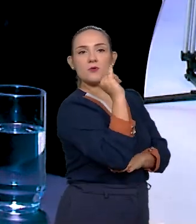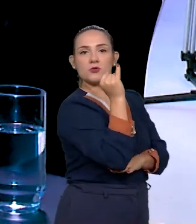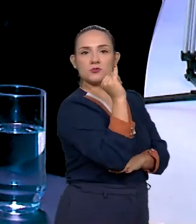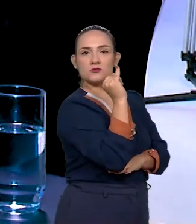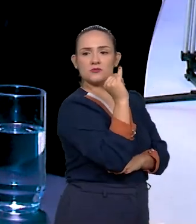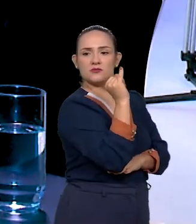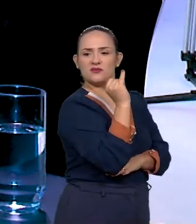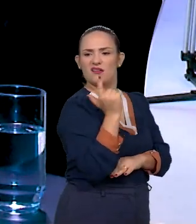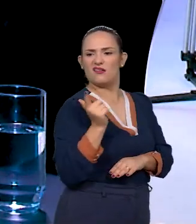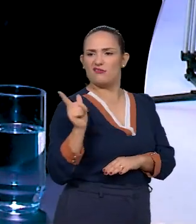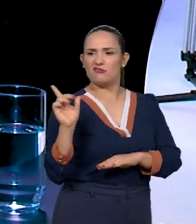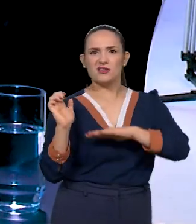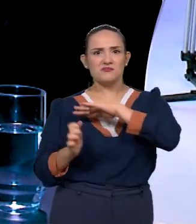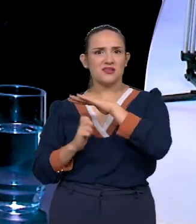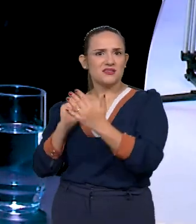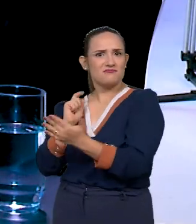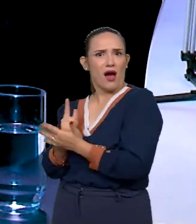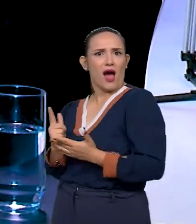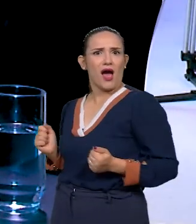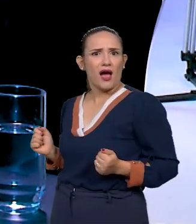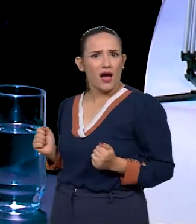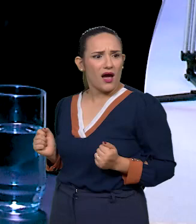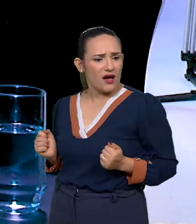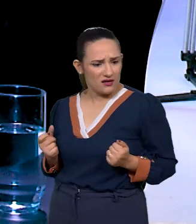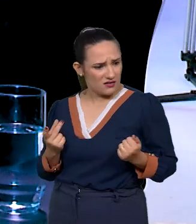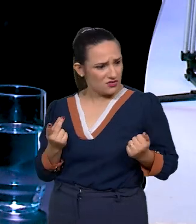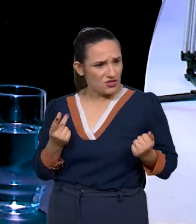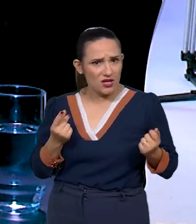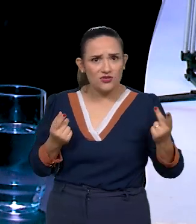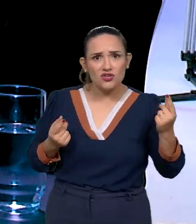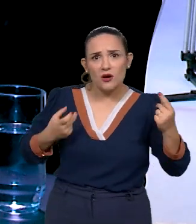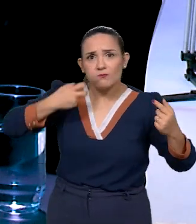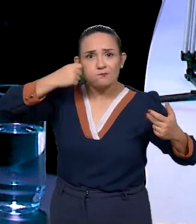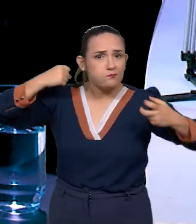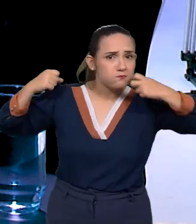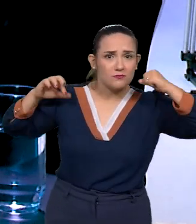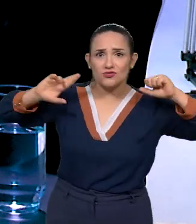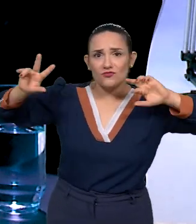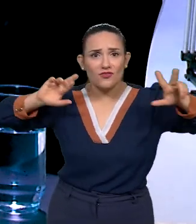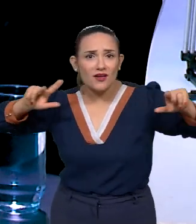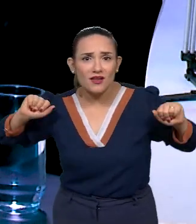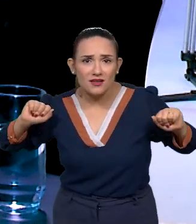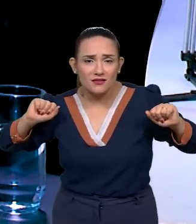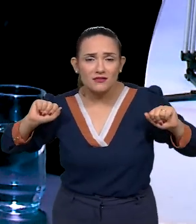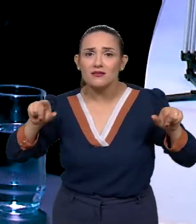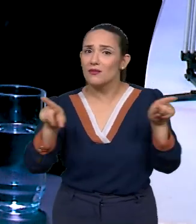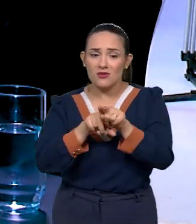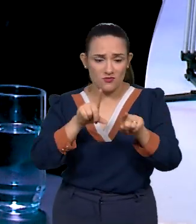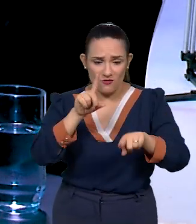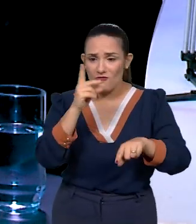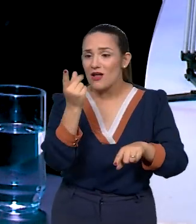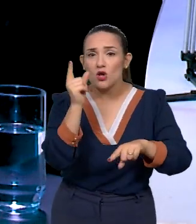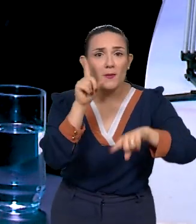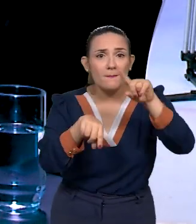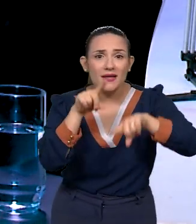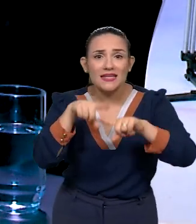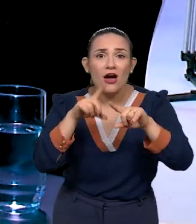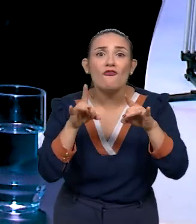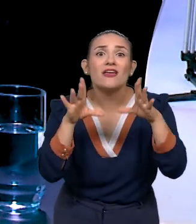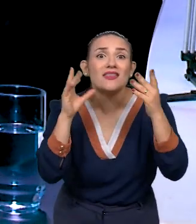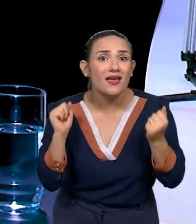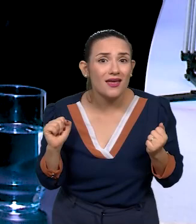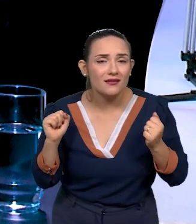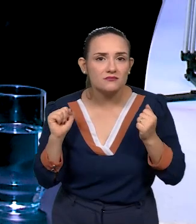tributo, enquanto a concorrente dela está pagando. E isso influencia totalmente no preço dos produtos e serviços.